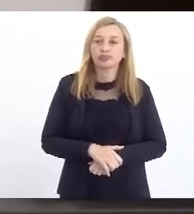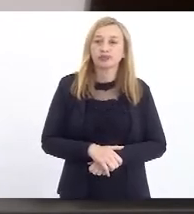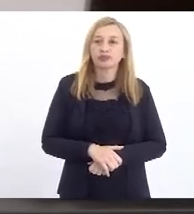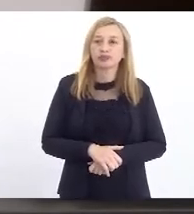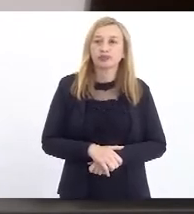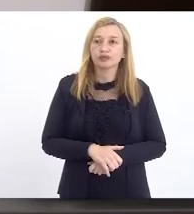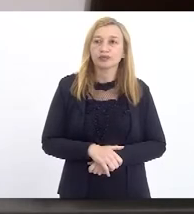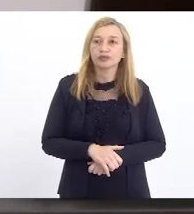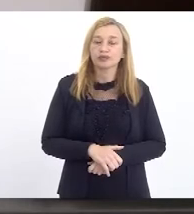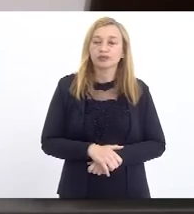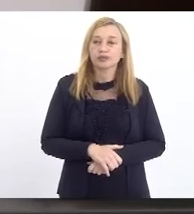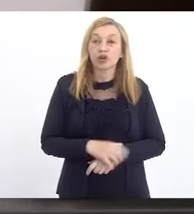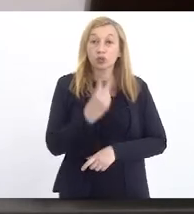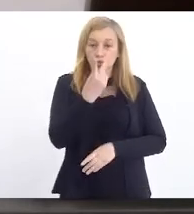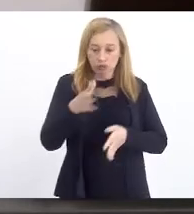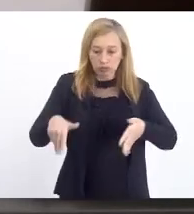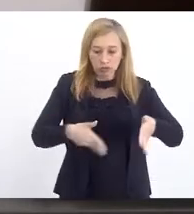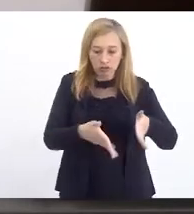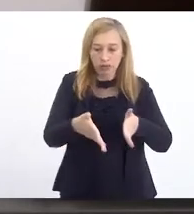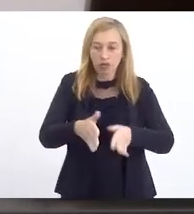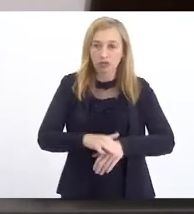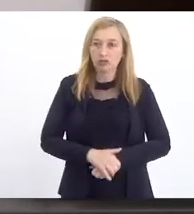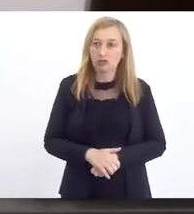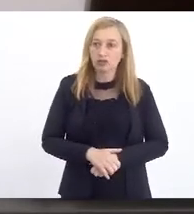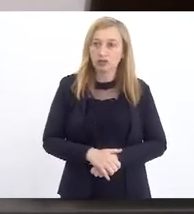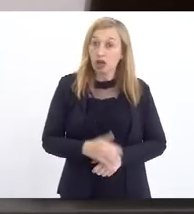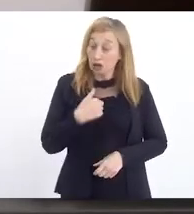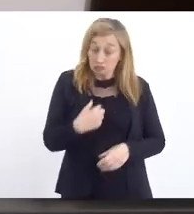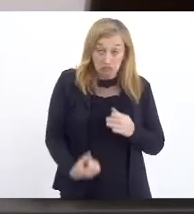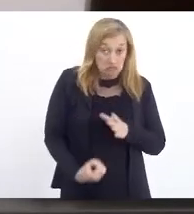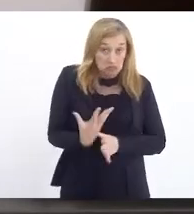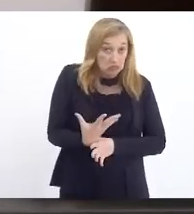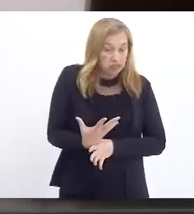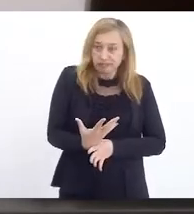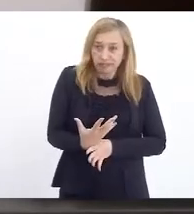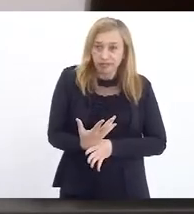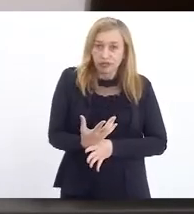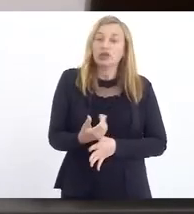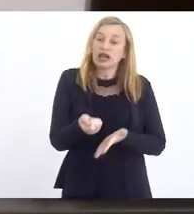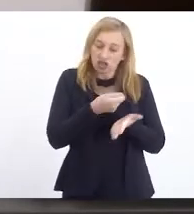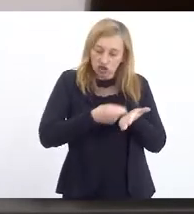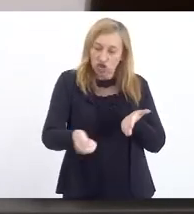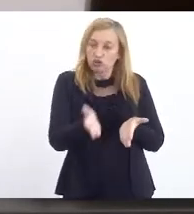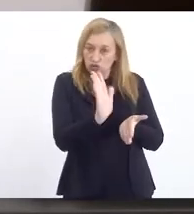desses dois caminhos, que eu não estou criando, estão escritos,